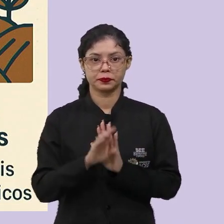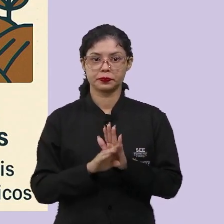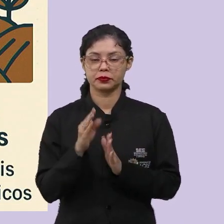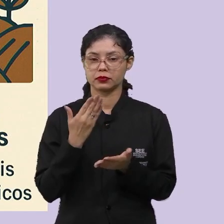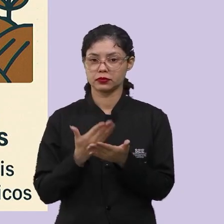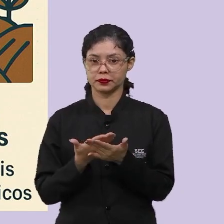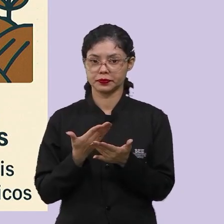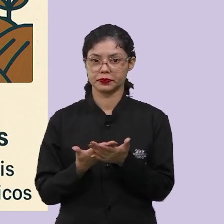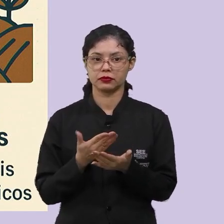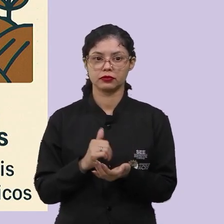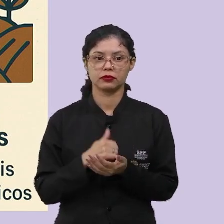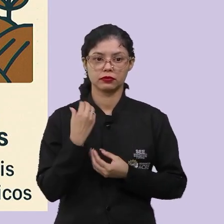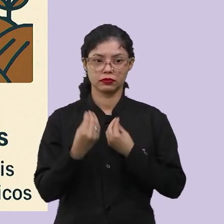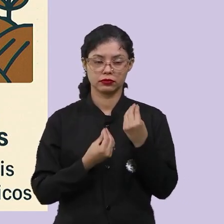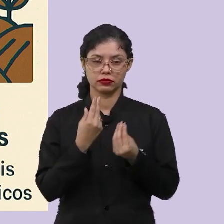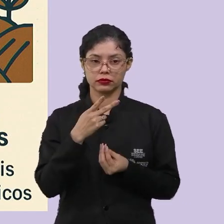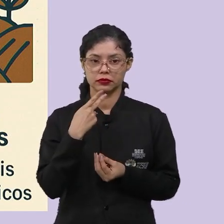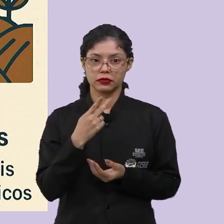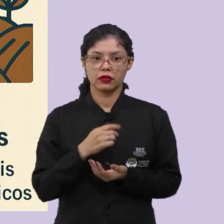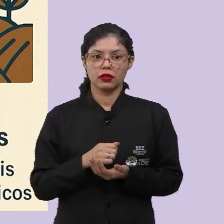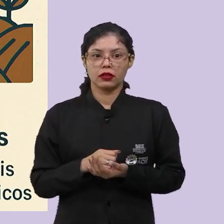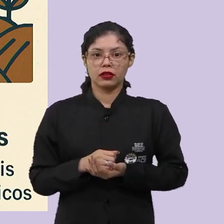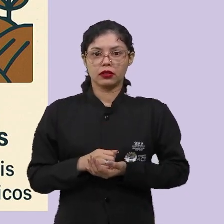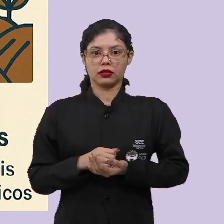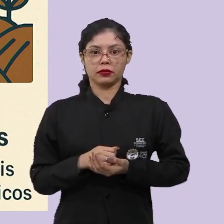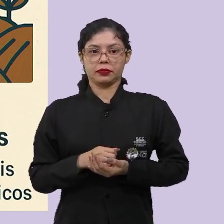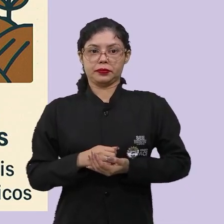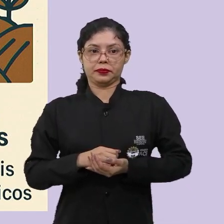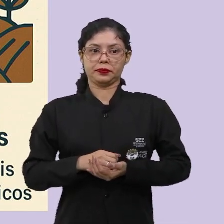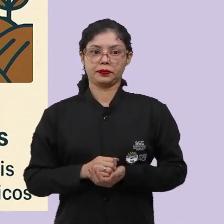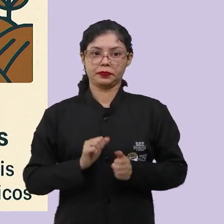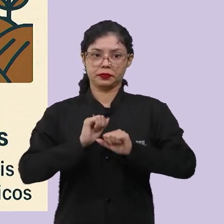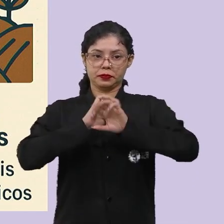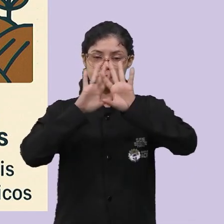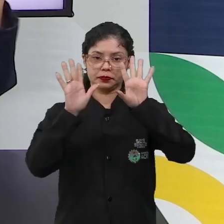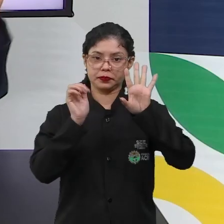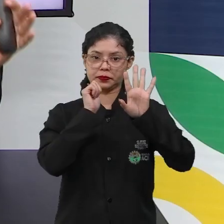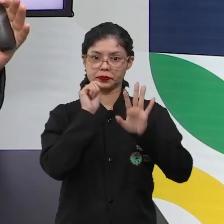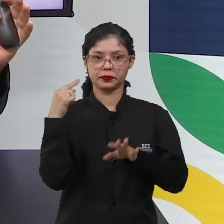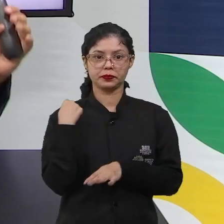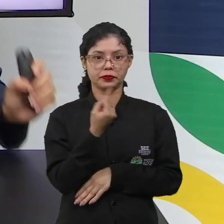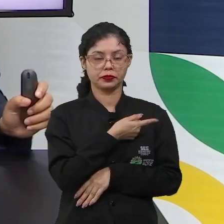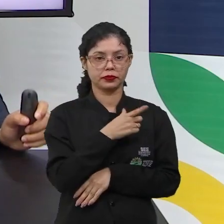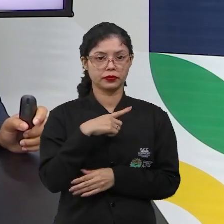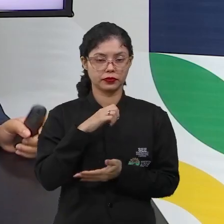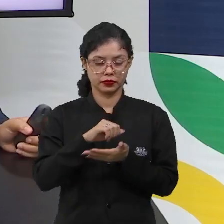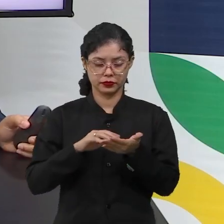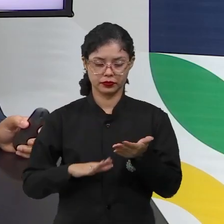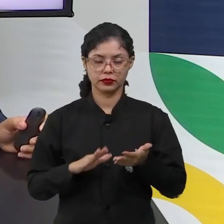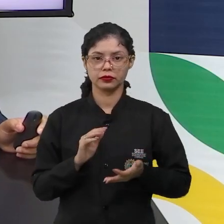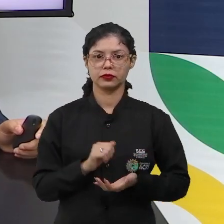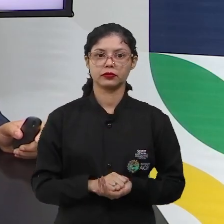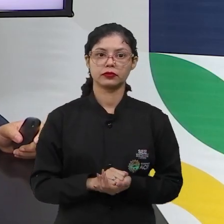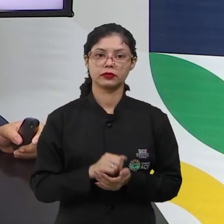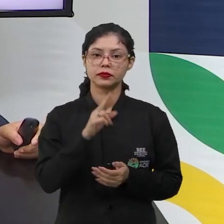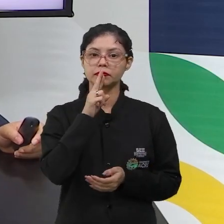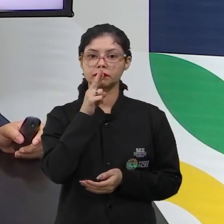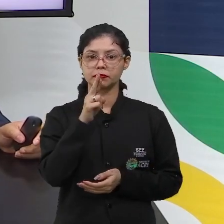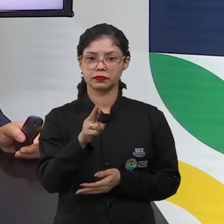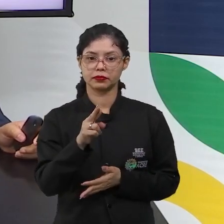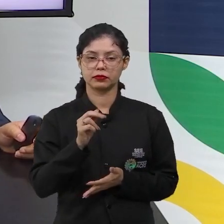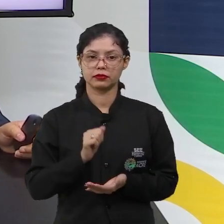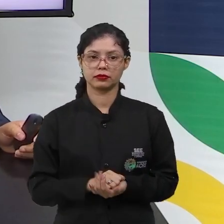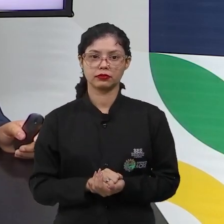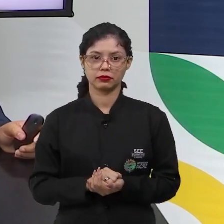nossa aula. Como eu falei, eu acho que ficou bem esclarecido aqui e nós temos uma atividade para vocês